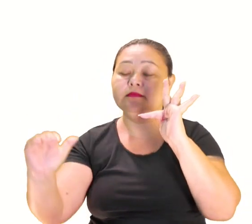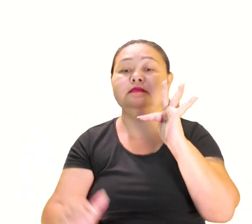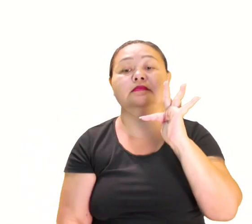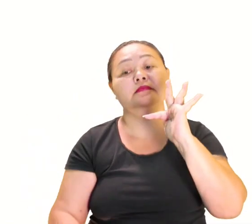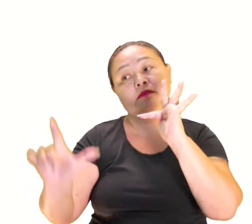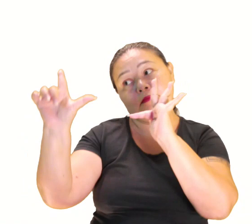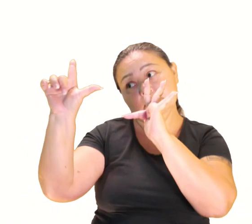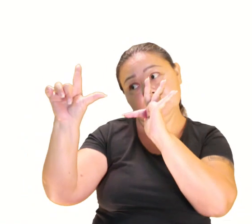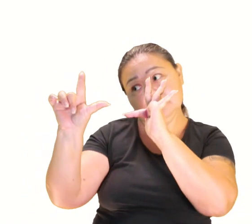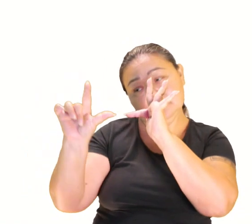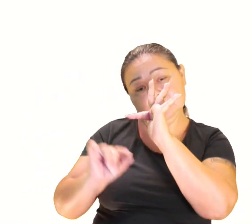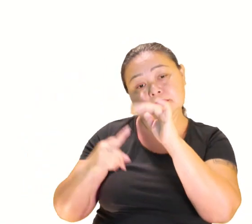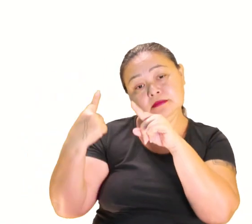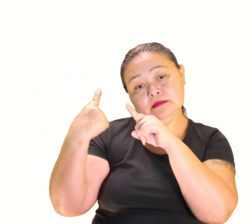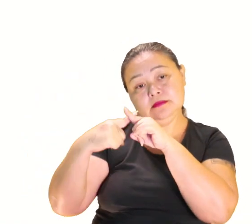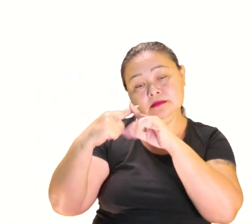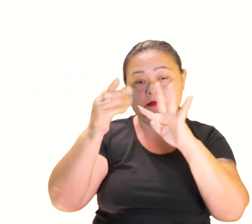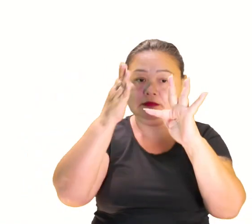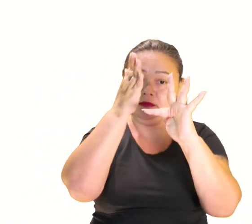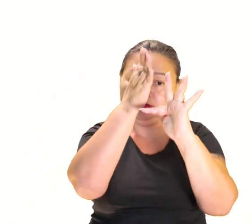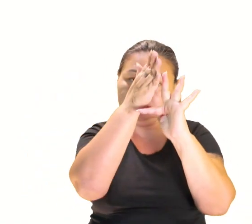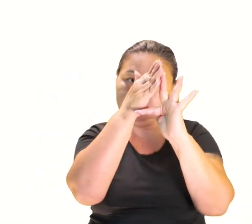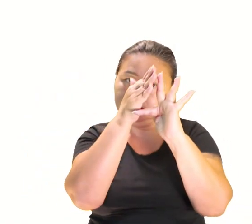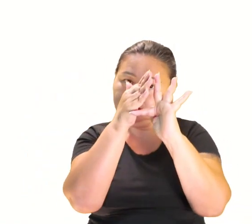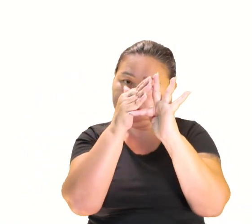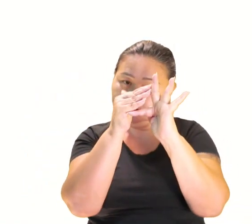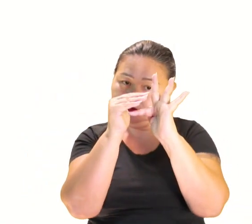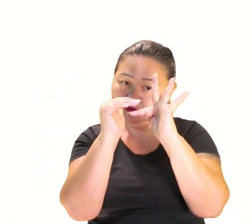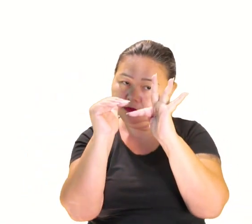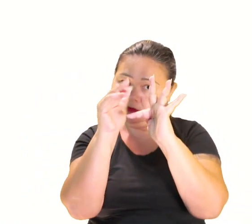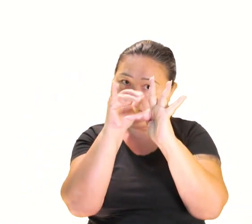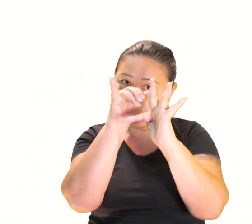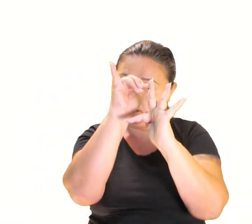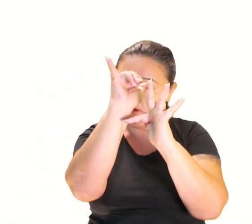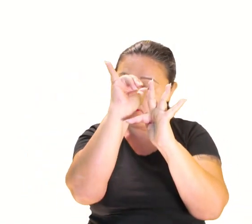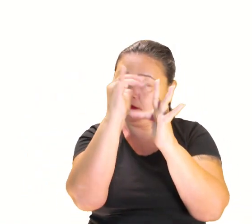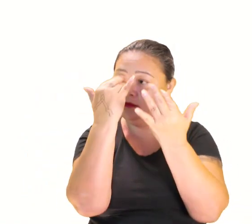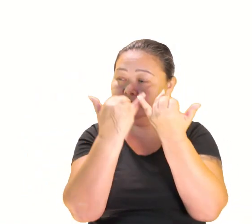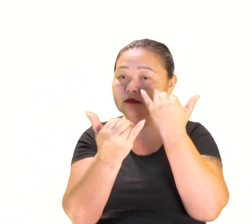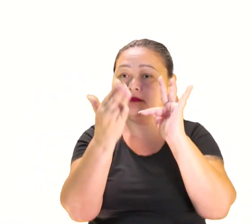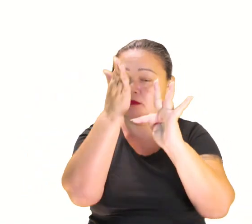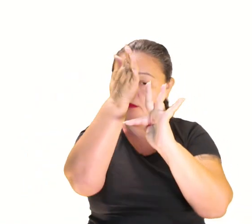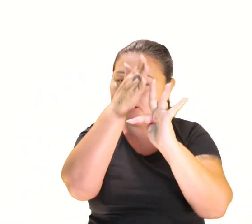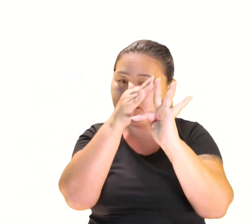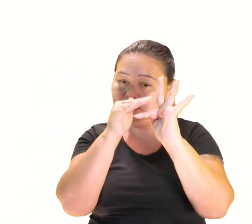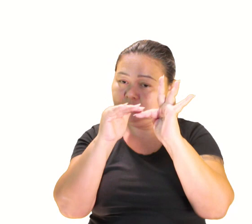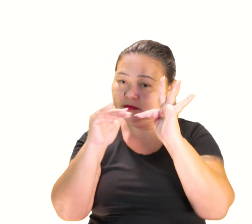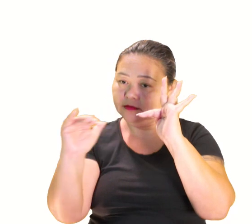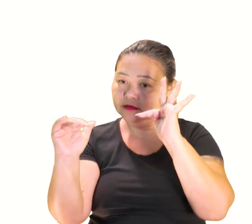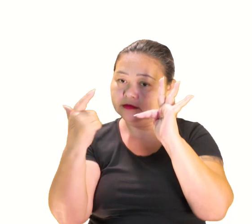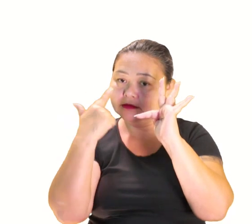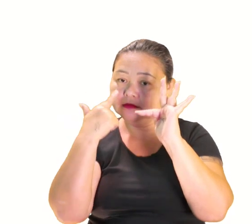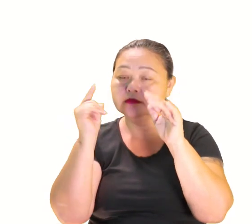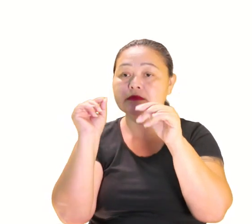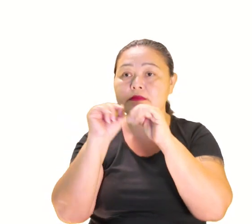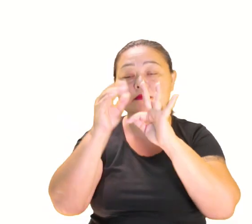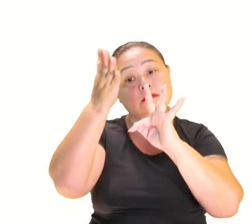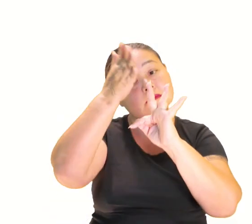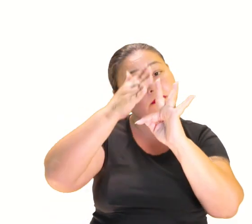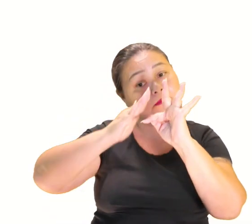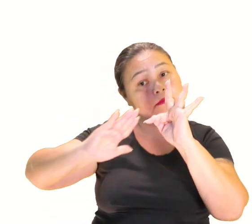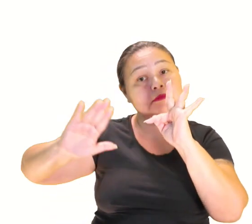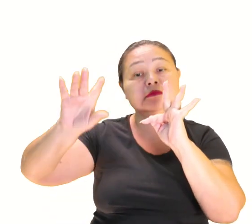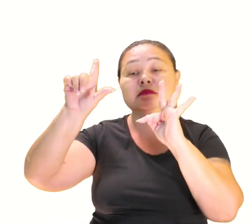decrescente. Tá? Por quê? Porque a gente vê aí a semelhança lá com a Torre Eiffel, né? Se você olhar e fazer a silhueta da